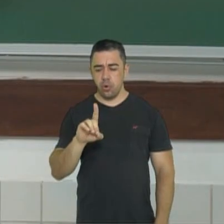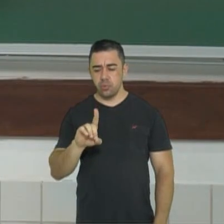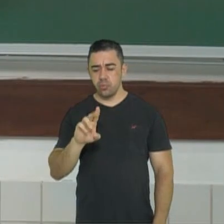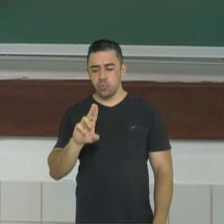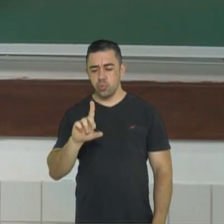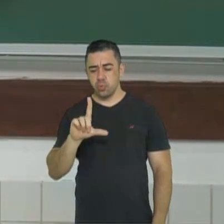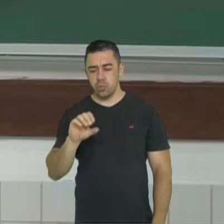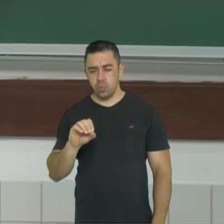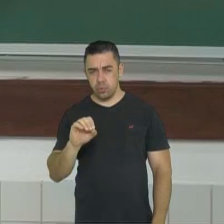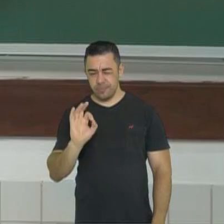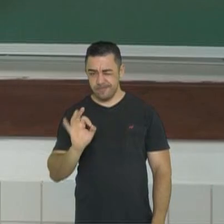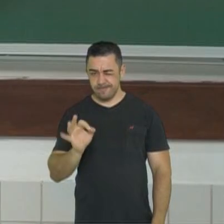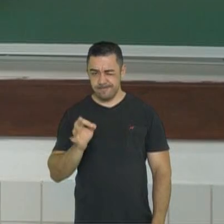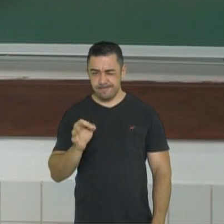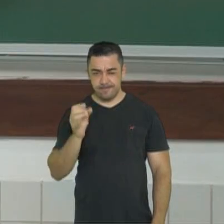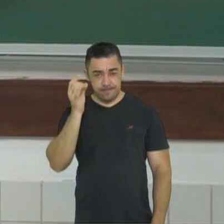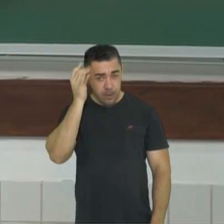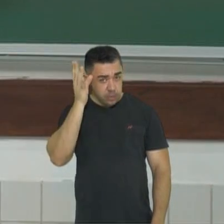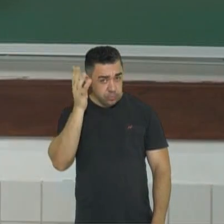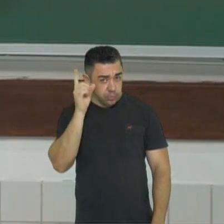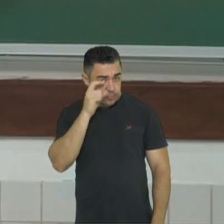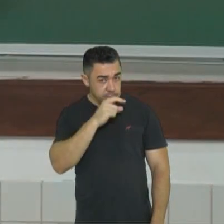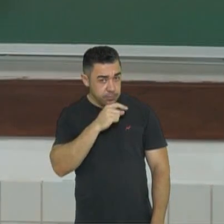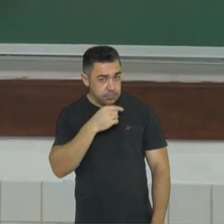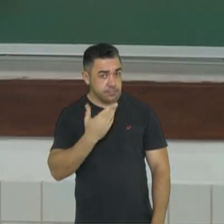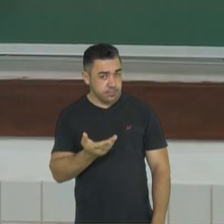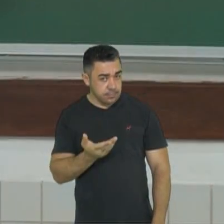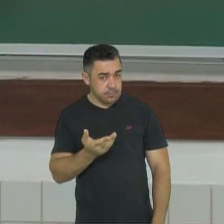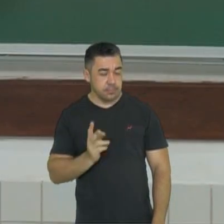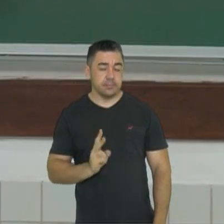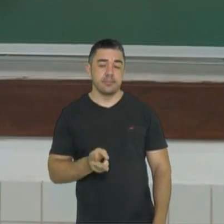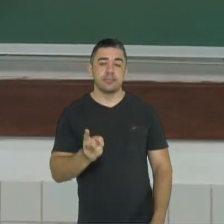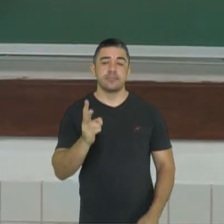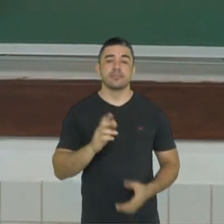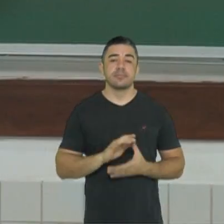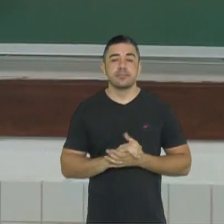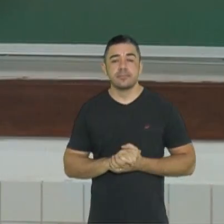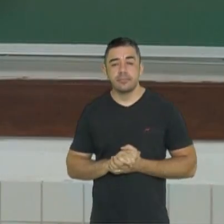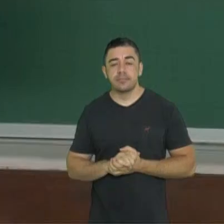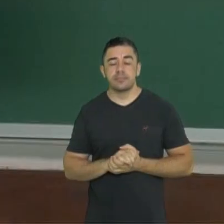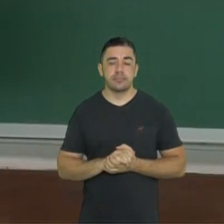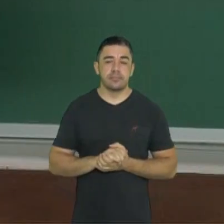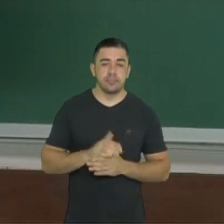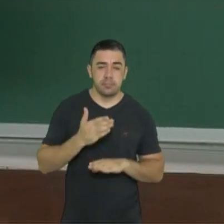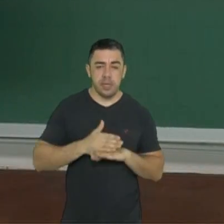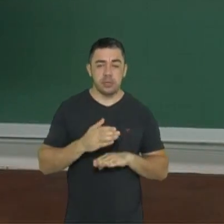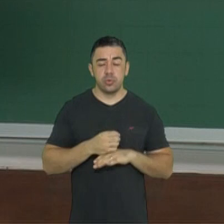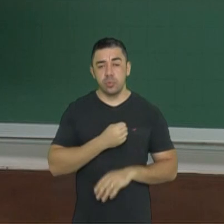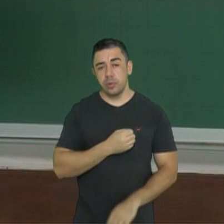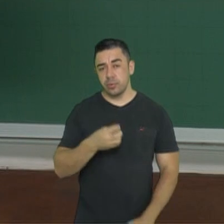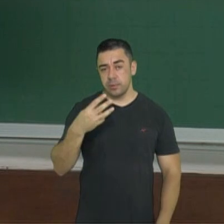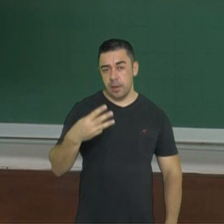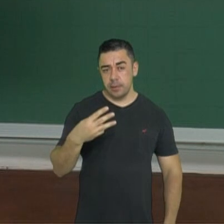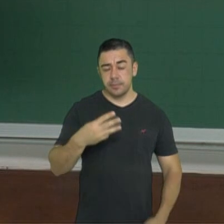fácil foi difícil vamos continuar e praticando